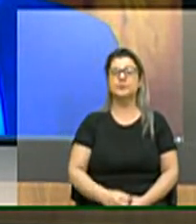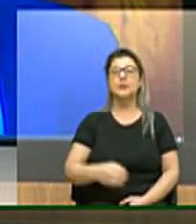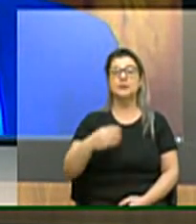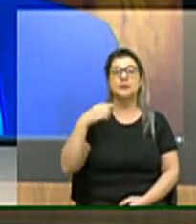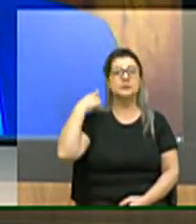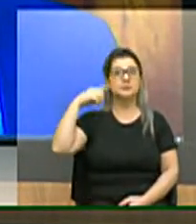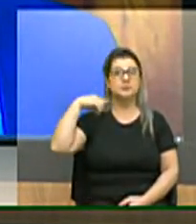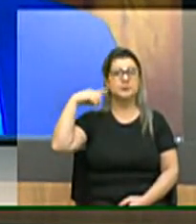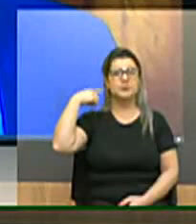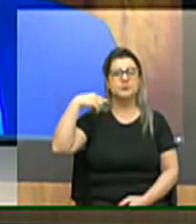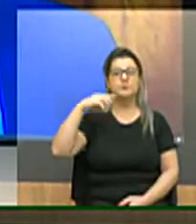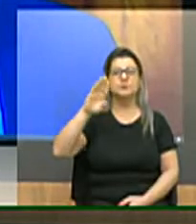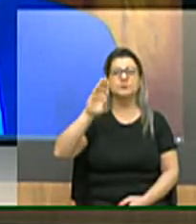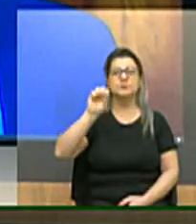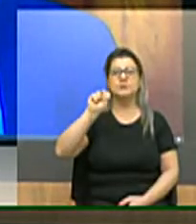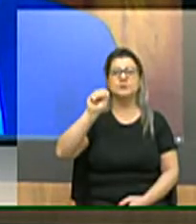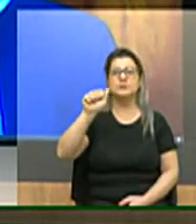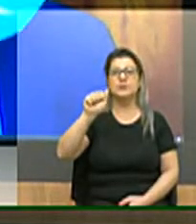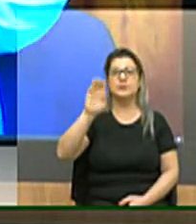Deputado Sabino.